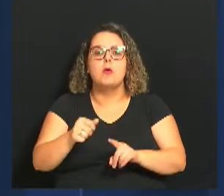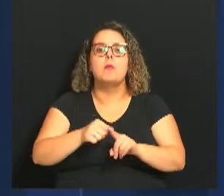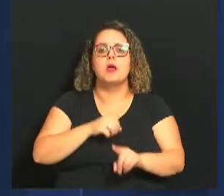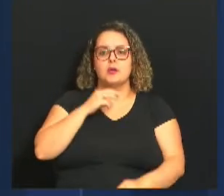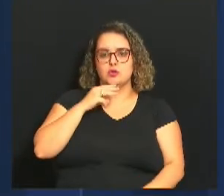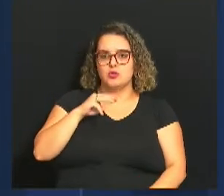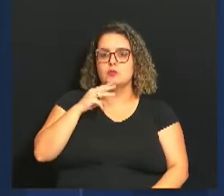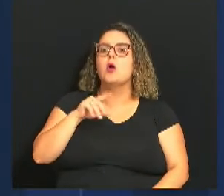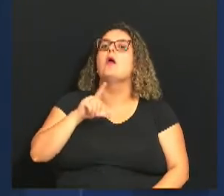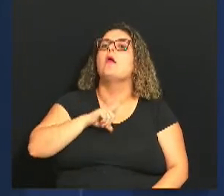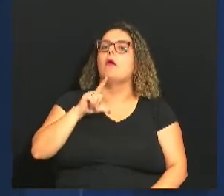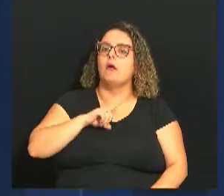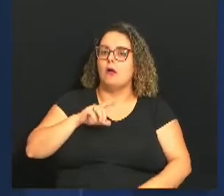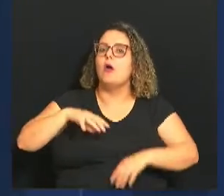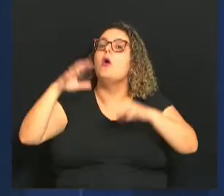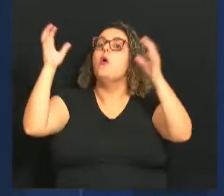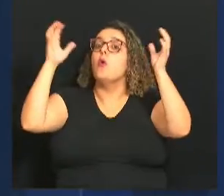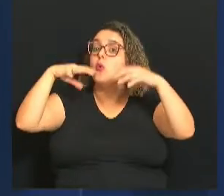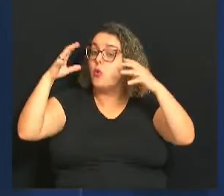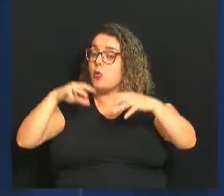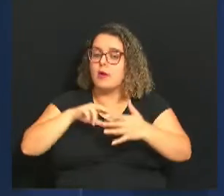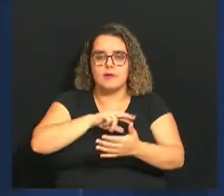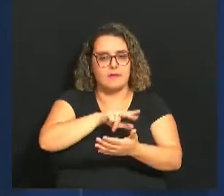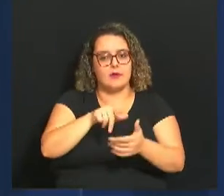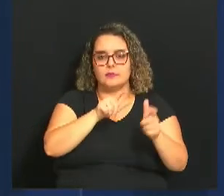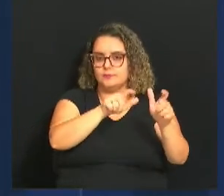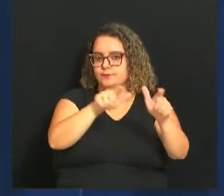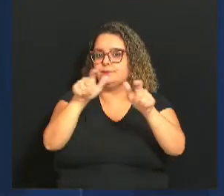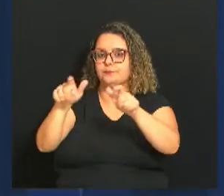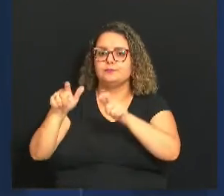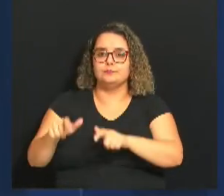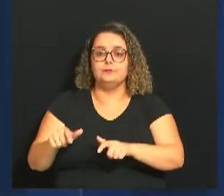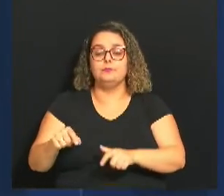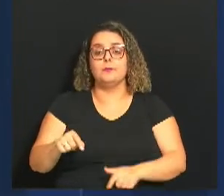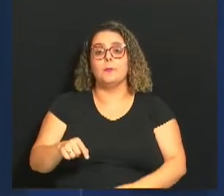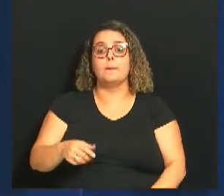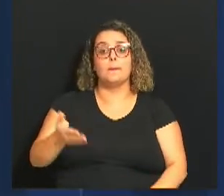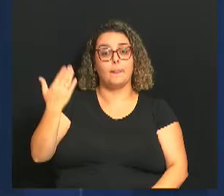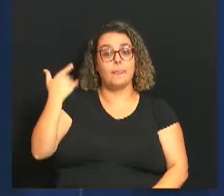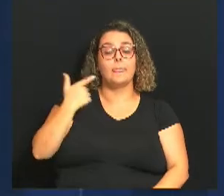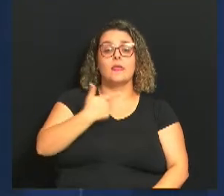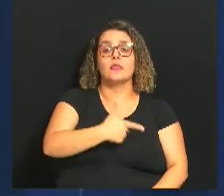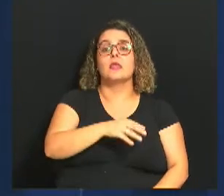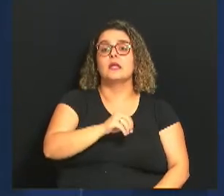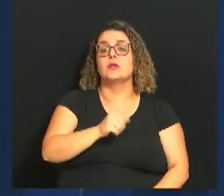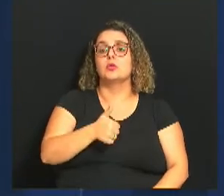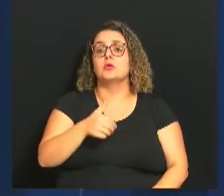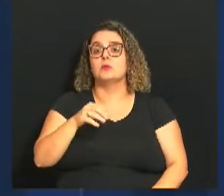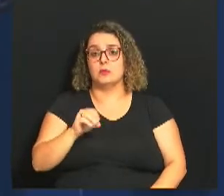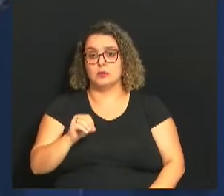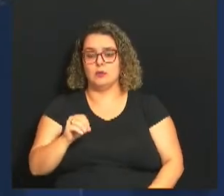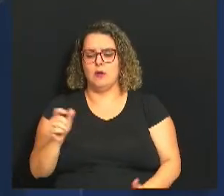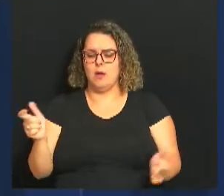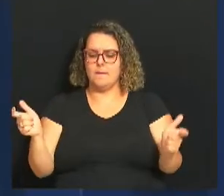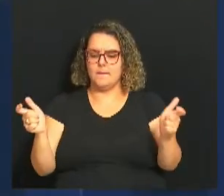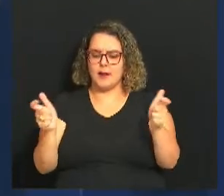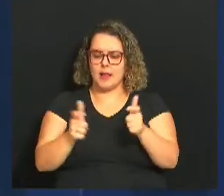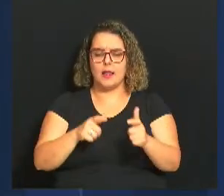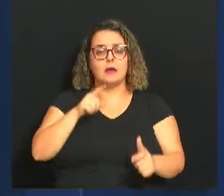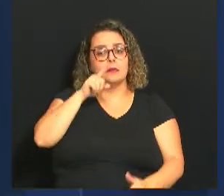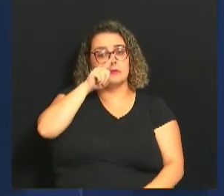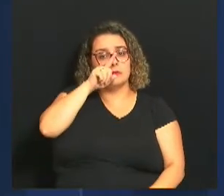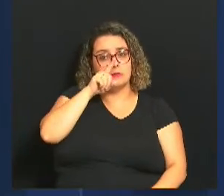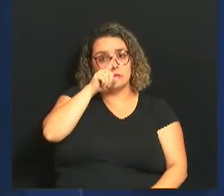de chuva em muitos locais. E lá, desde 2010, tinha o Plano Municipal de Redução de Risco, que, como o professor